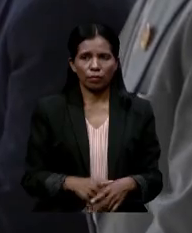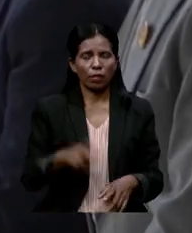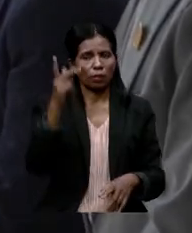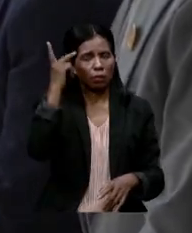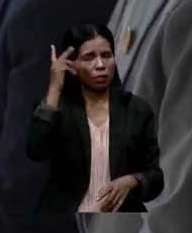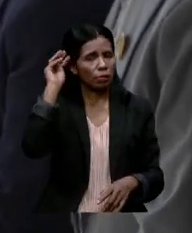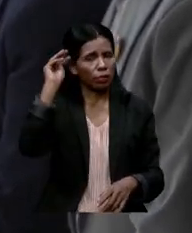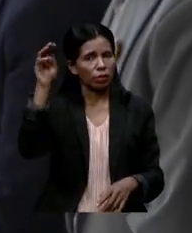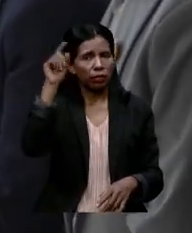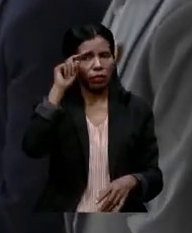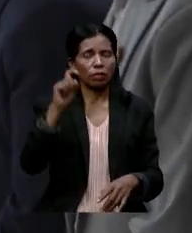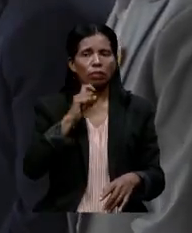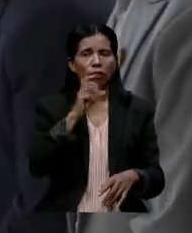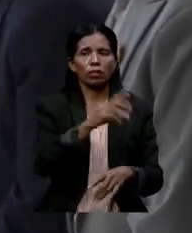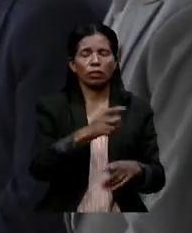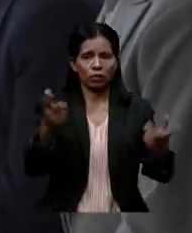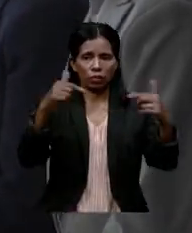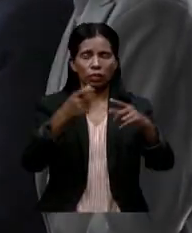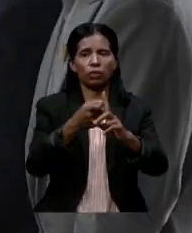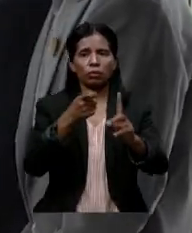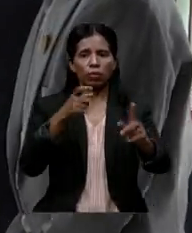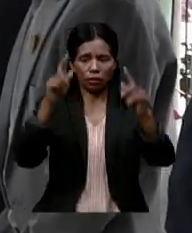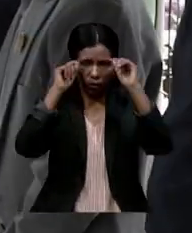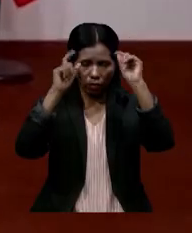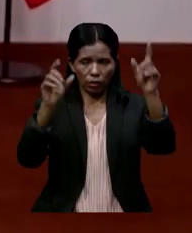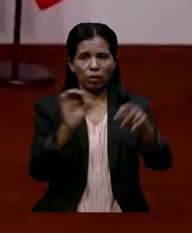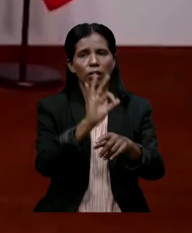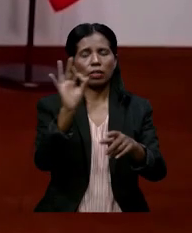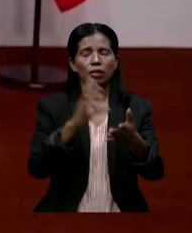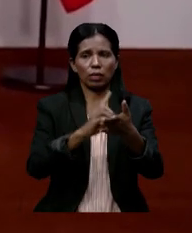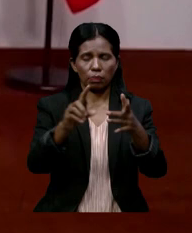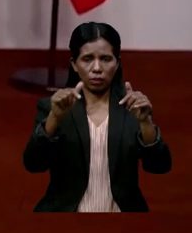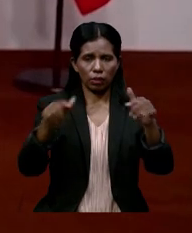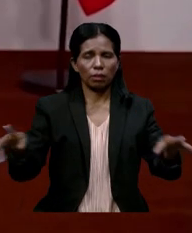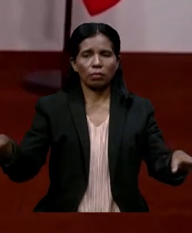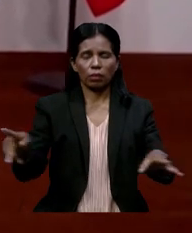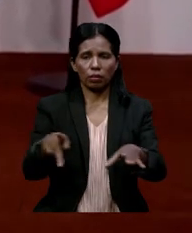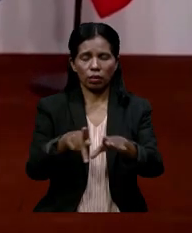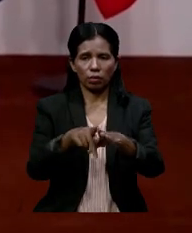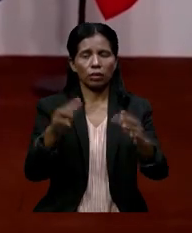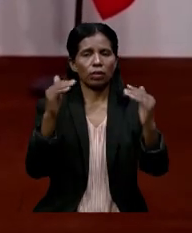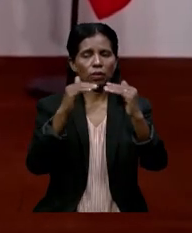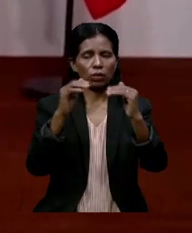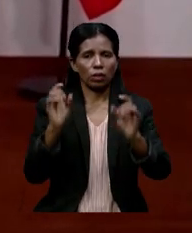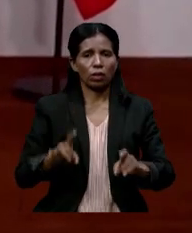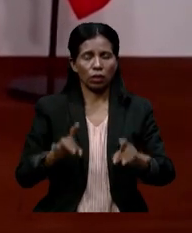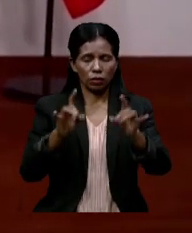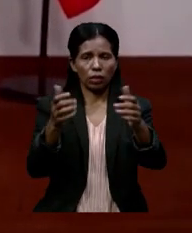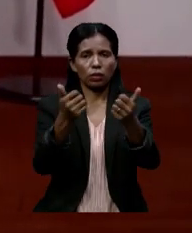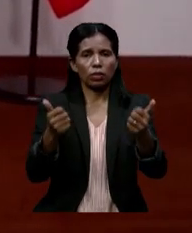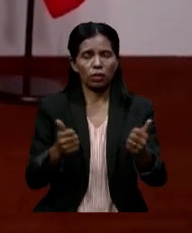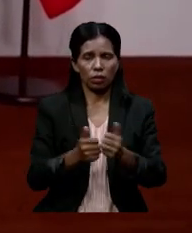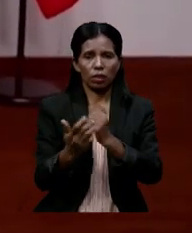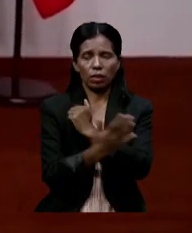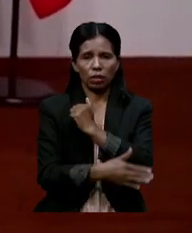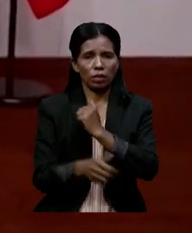Primeiro-ministro Kairala Sanana Guzmán fila ricas mai Timor-Leste e a sexta semana ne, a foi participa Cimeira Austrália Associação Nação